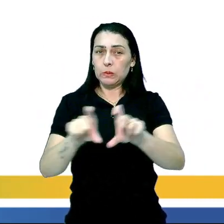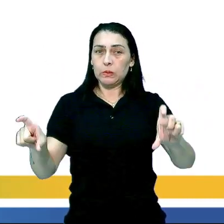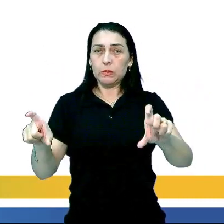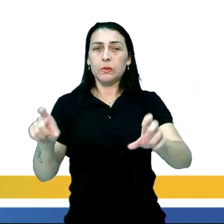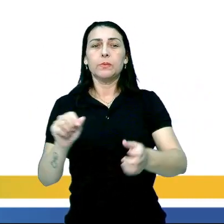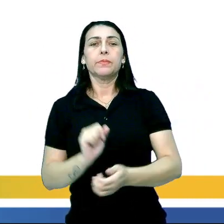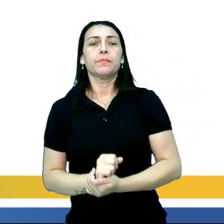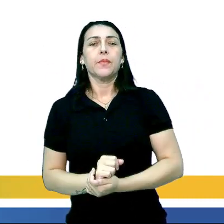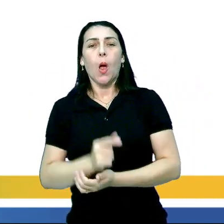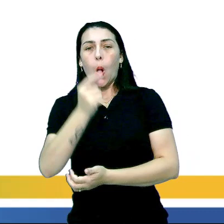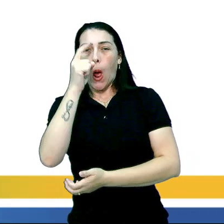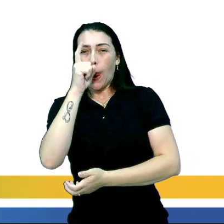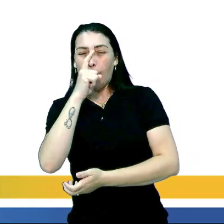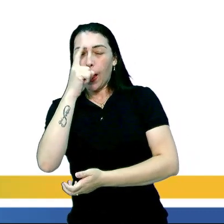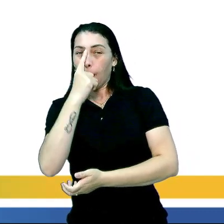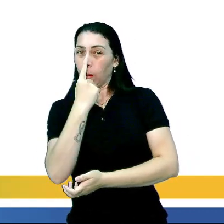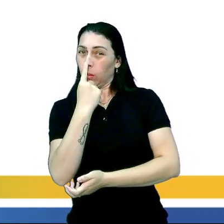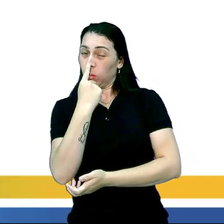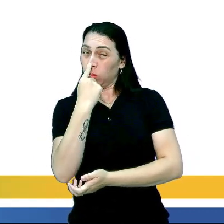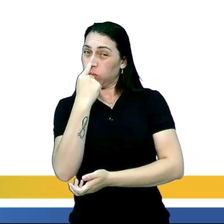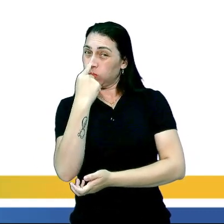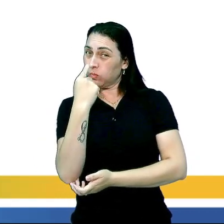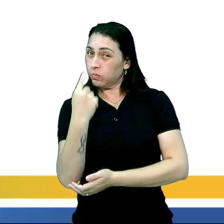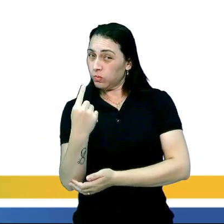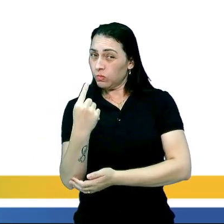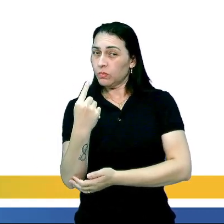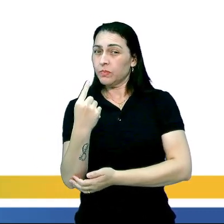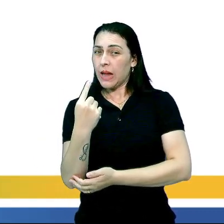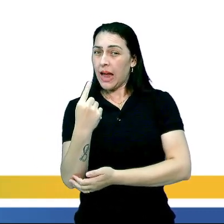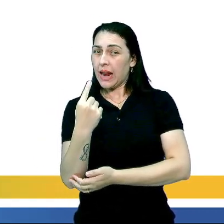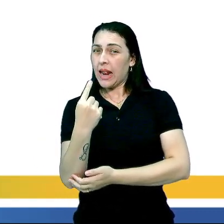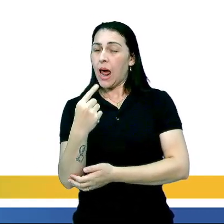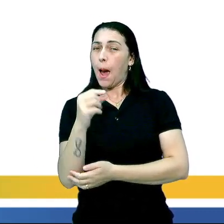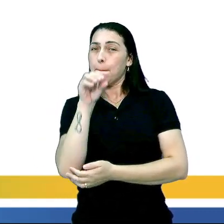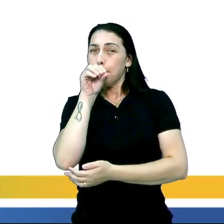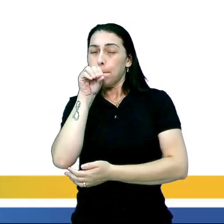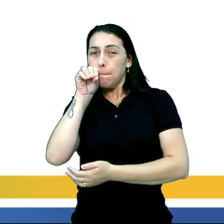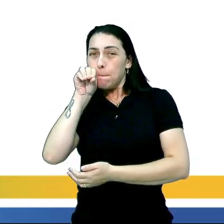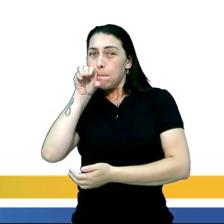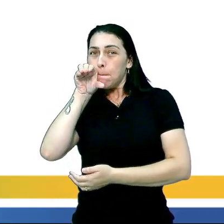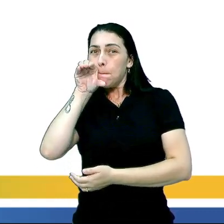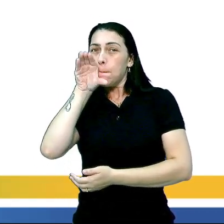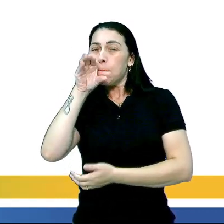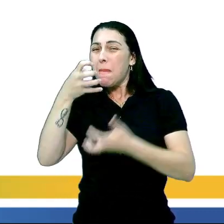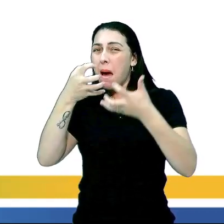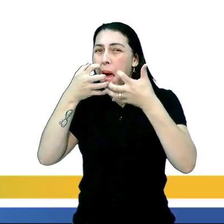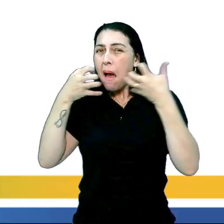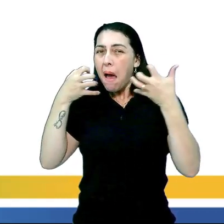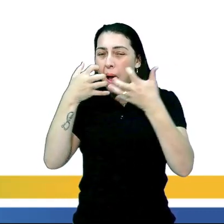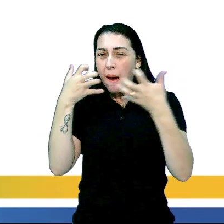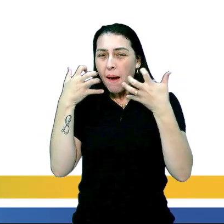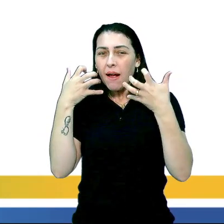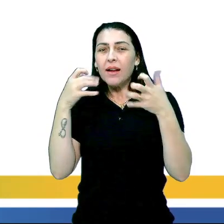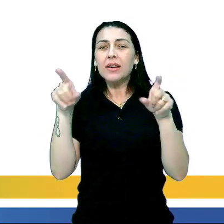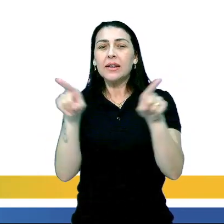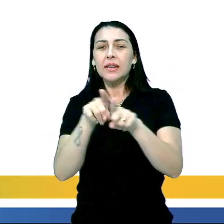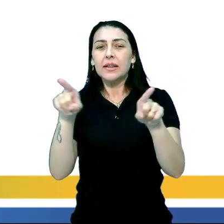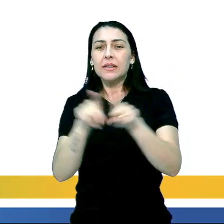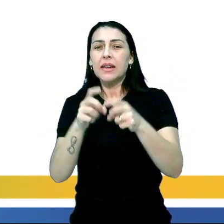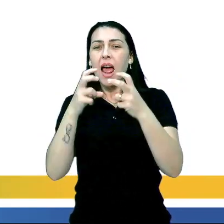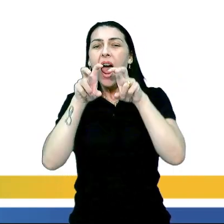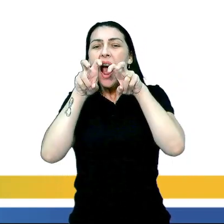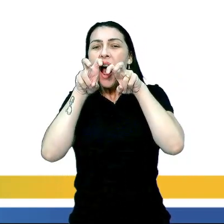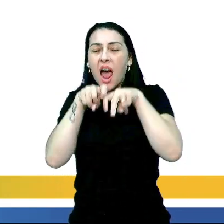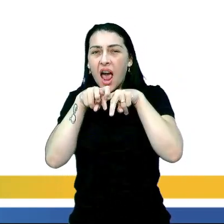terceira estrofe. O nariz é bem pontudo, além da boca rasgada, as